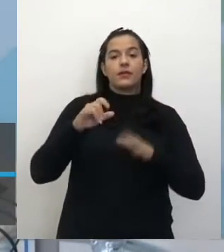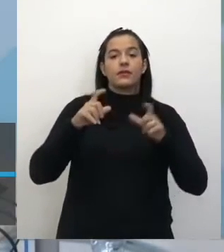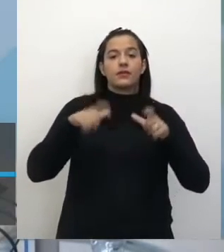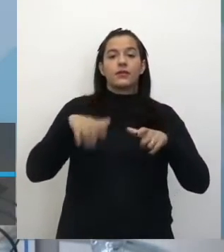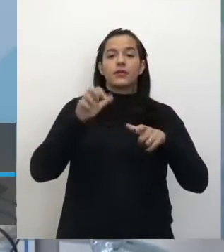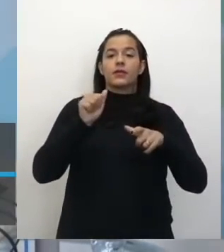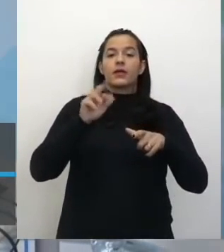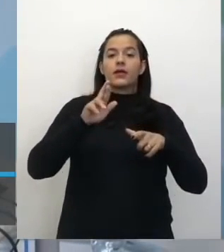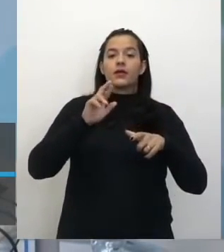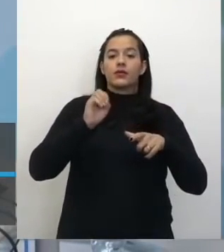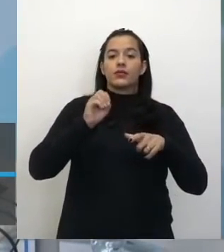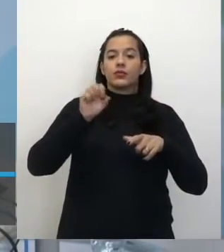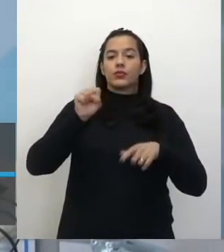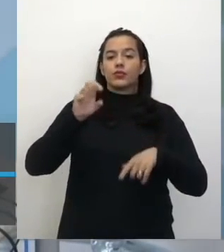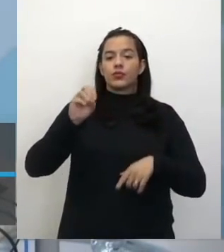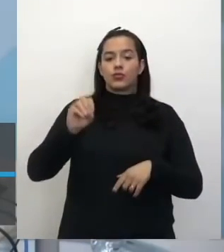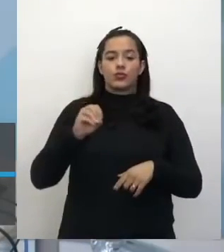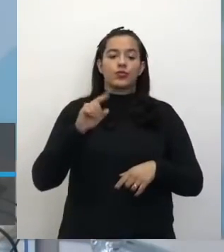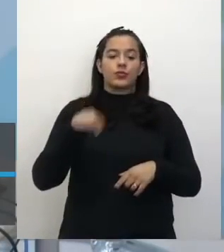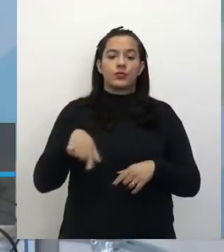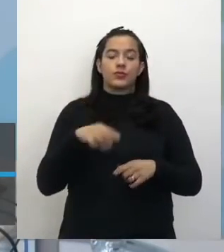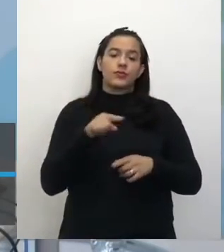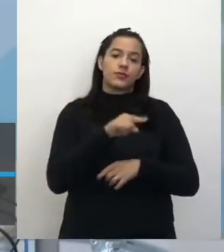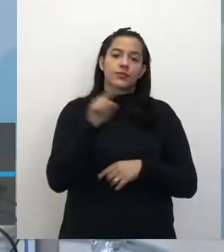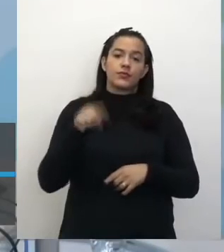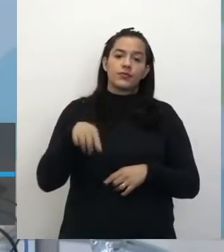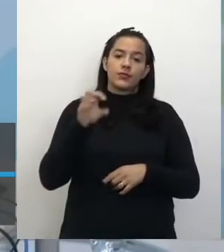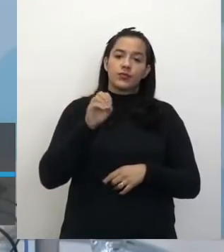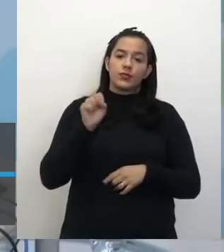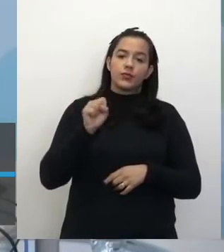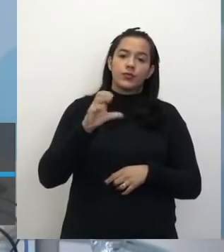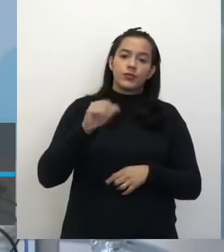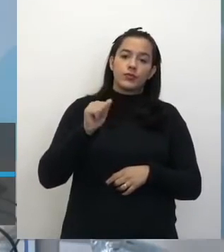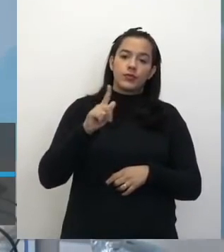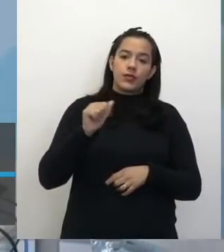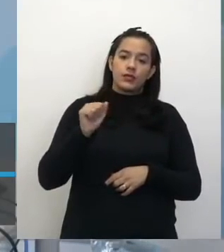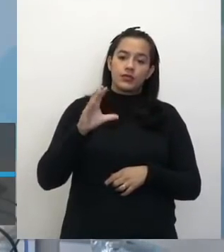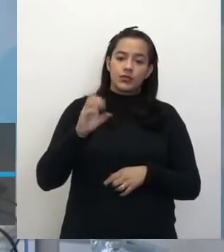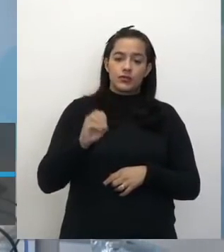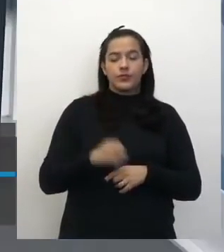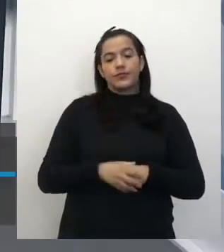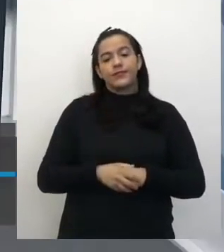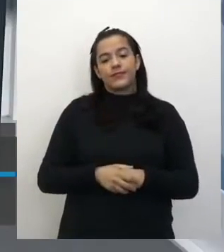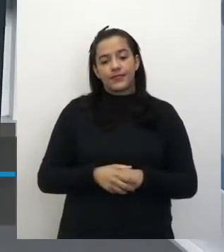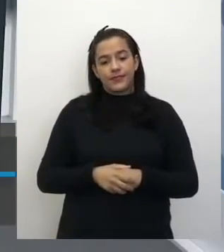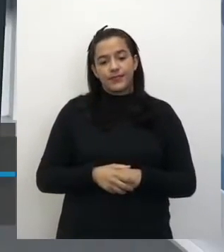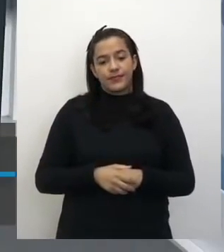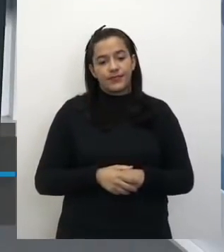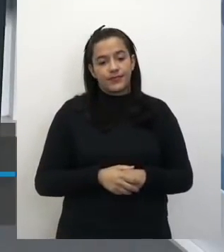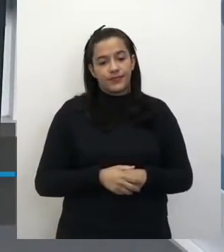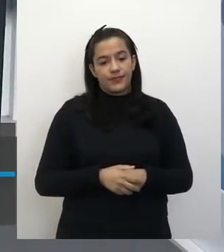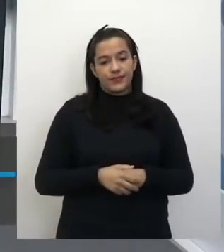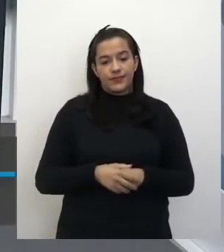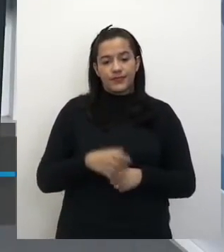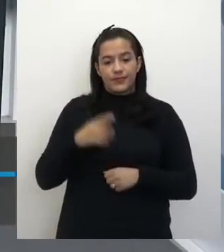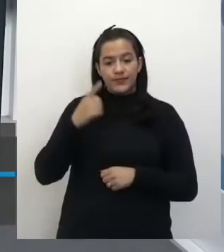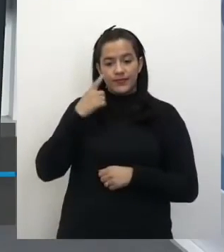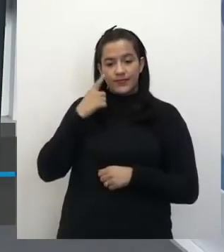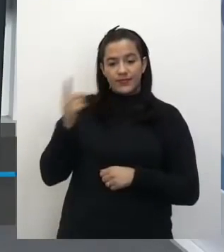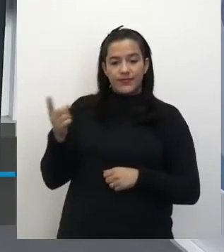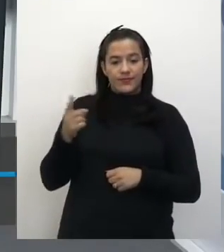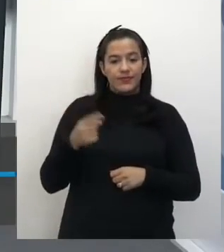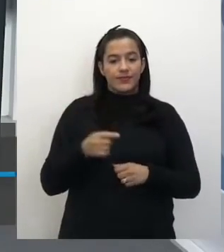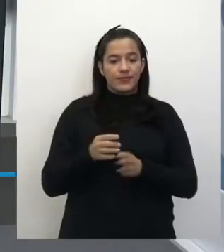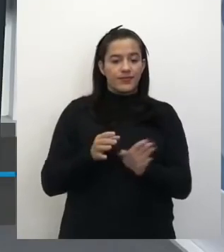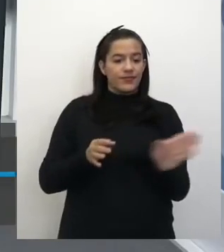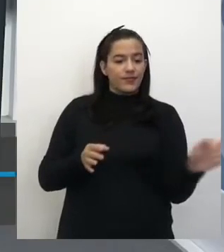Carroso La Torre, acho que é, lá de Osasco, participando. É. Não pensou? A formiguinha, vire à direita. É